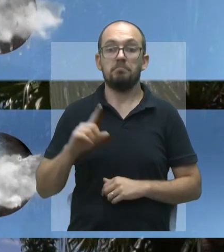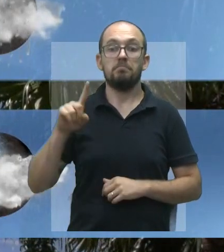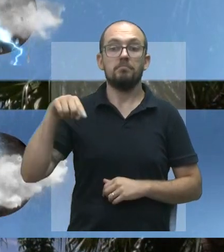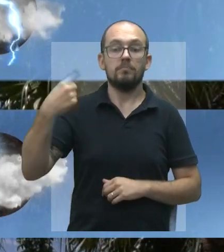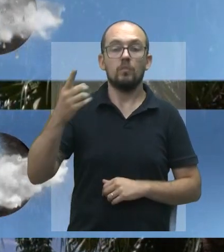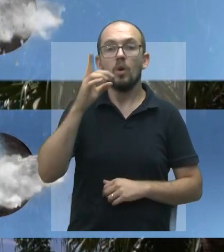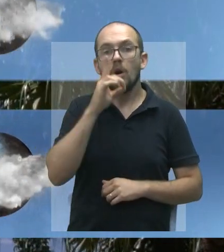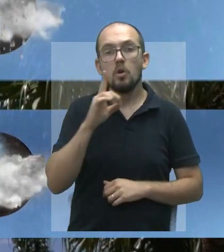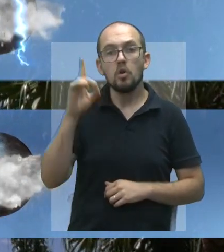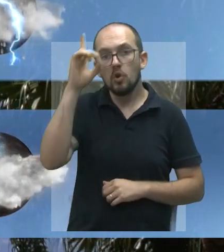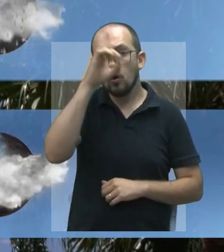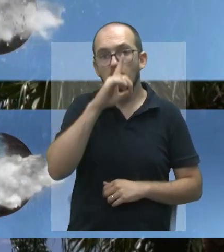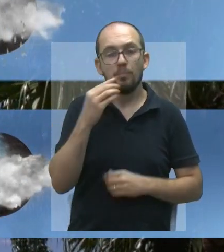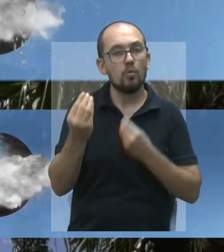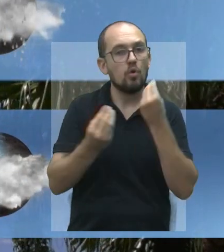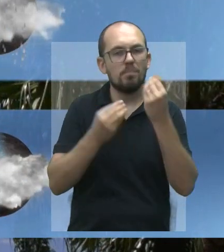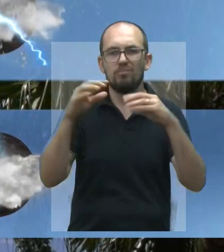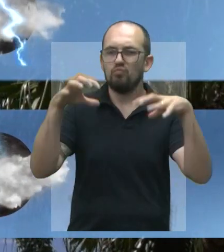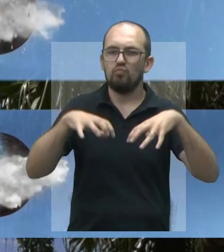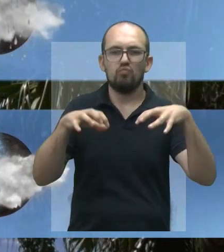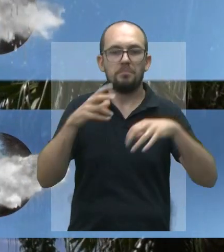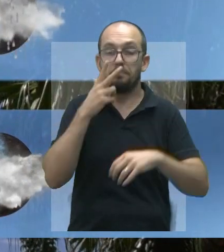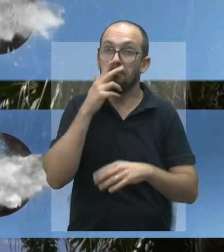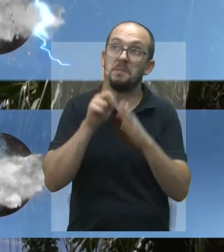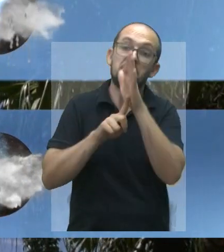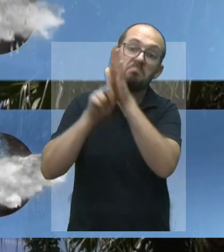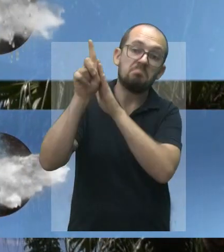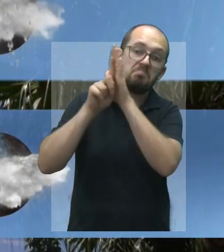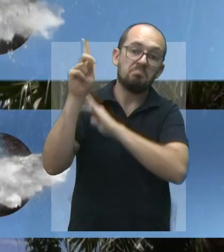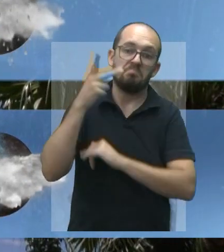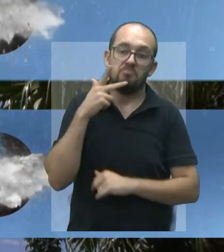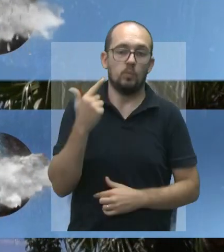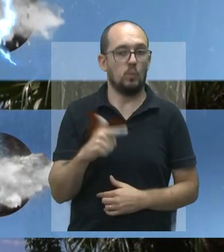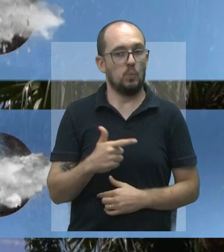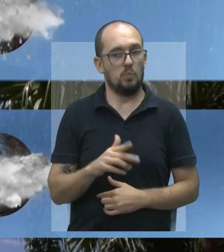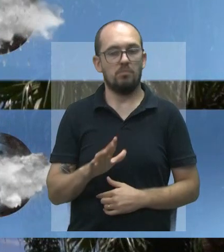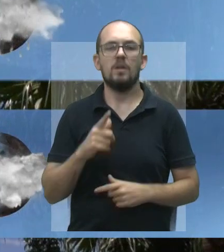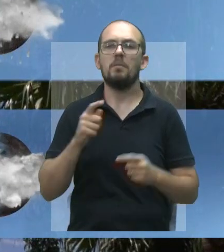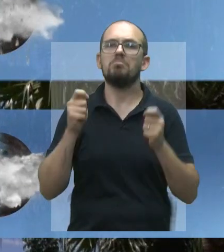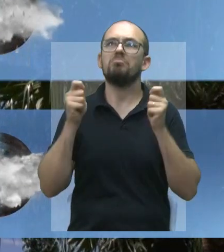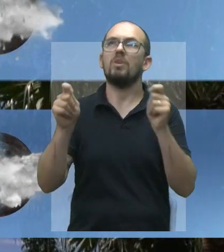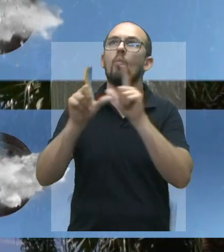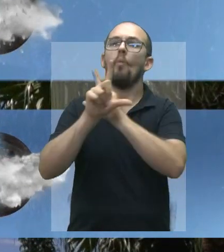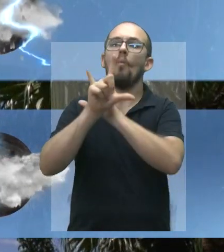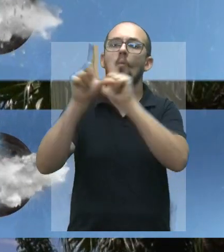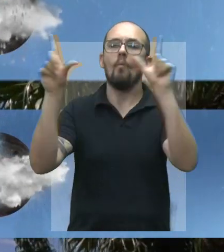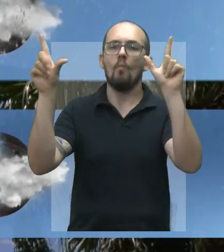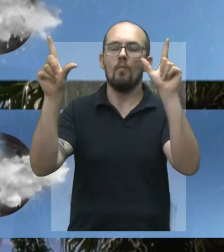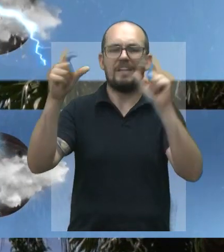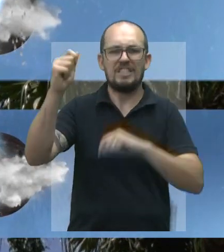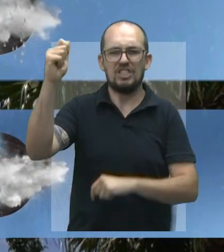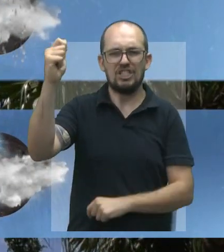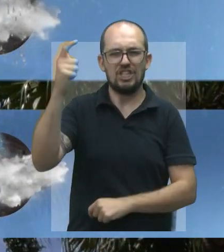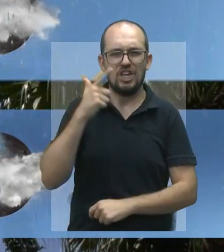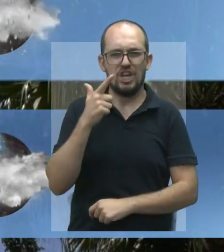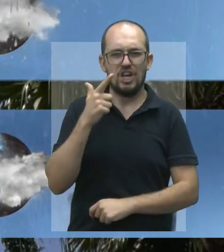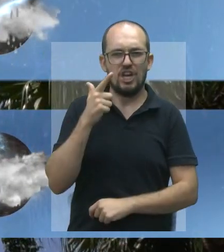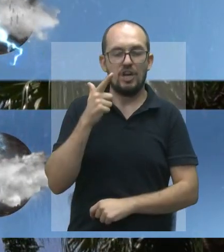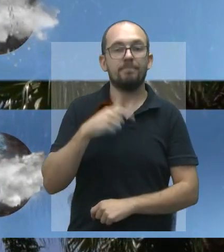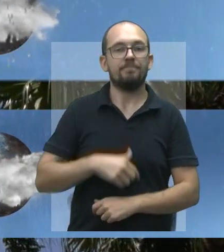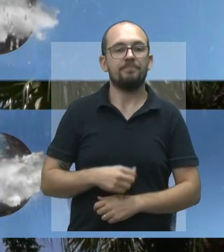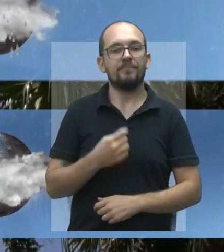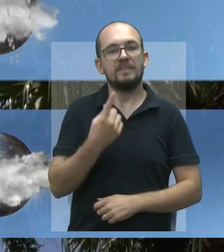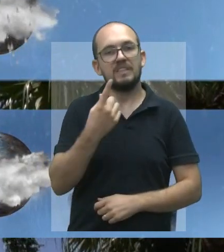domingo, não há previsão de chuva, de acordo com a meteorologia, tempo firme e ensolarado ao longo do período. mínima de